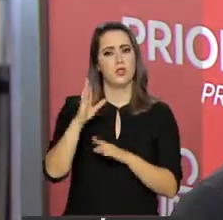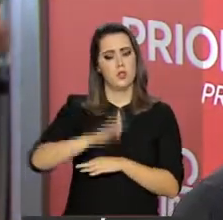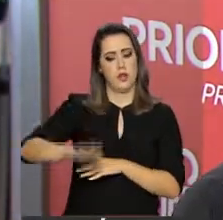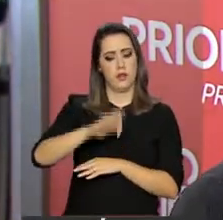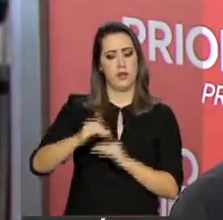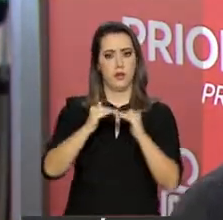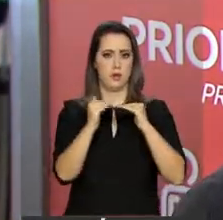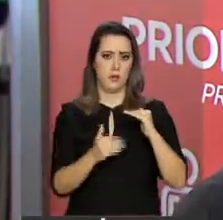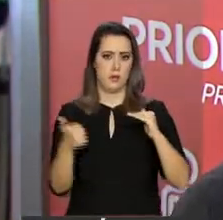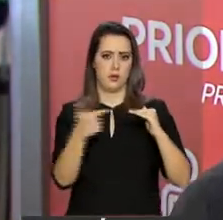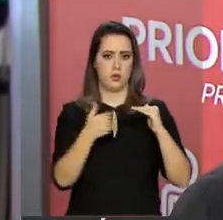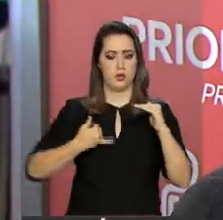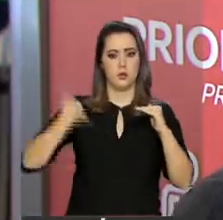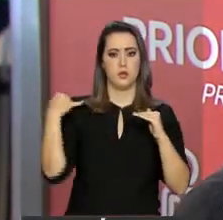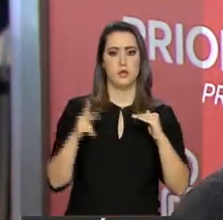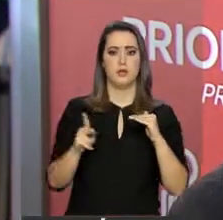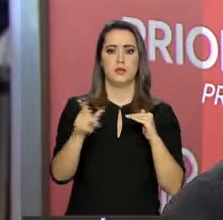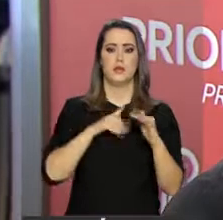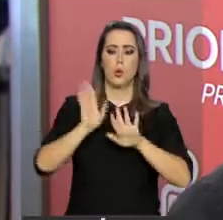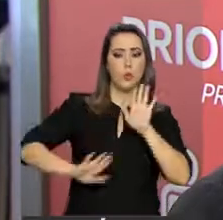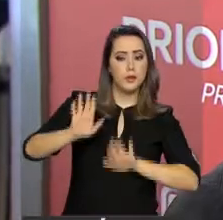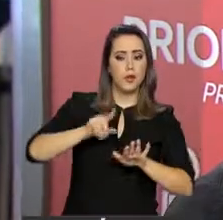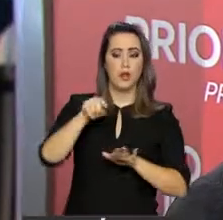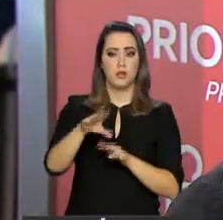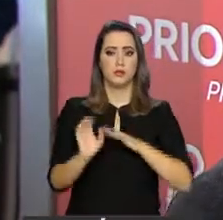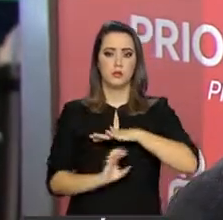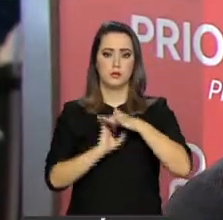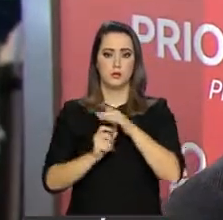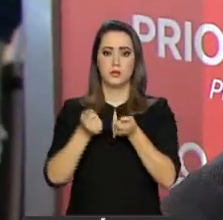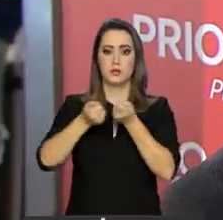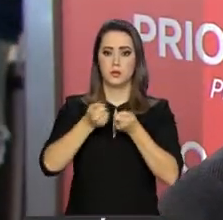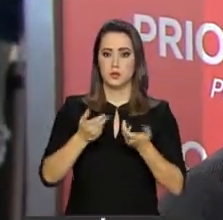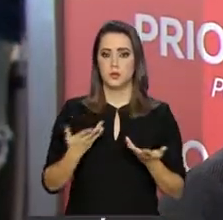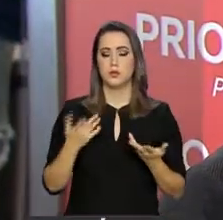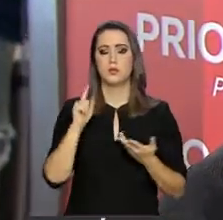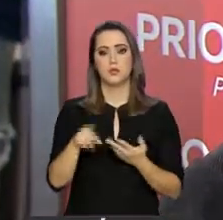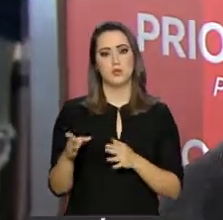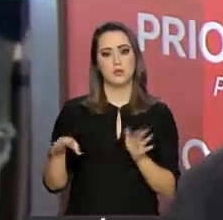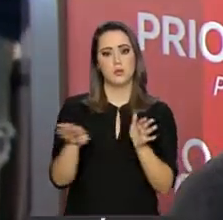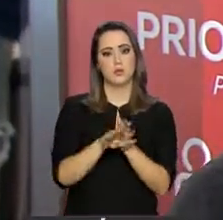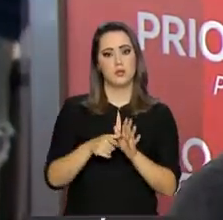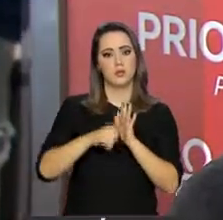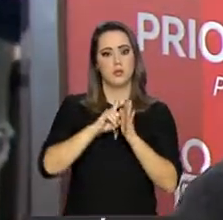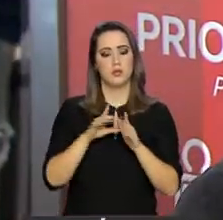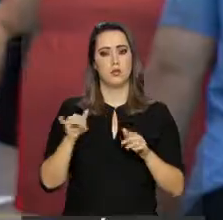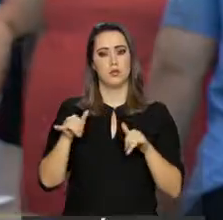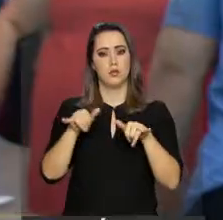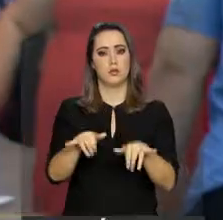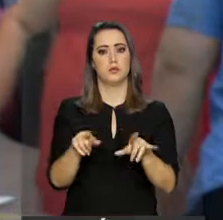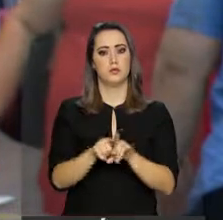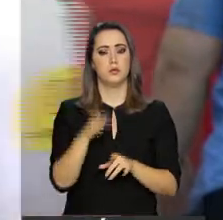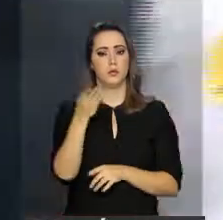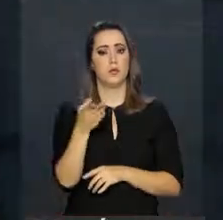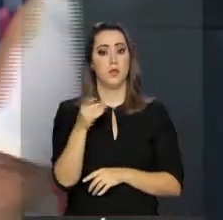neve e 12 anos sempre há um cuidado muito grande as empresas e controle então sempre veio antes do dia do embarque e é